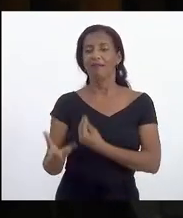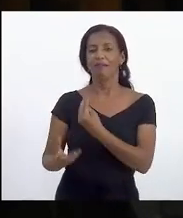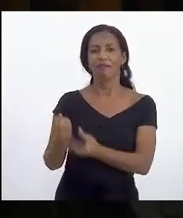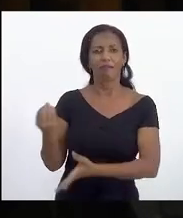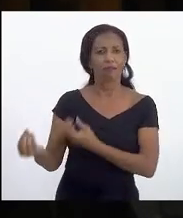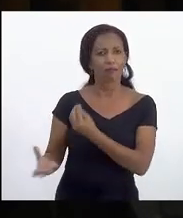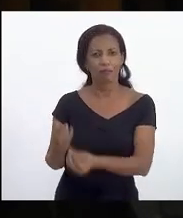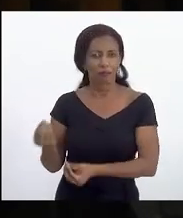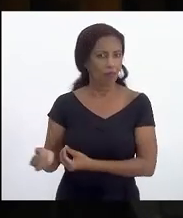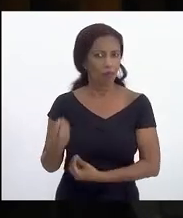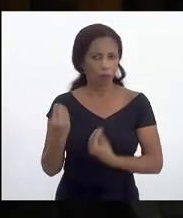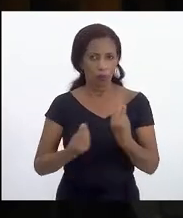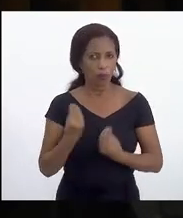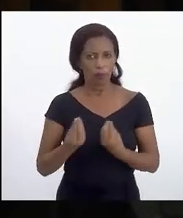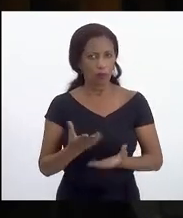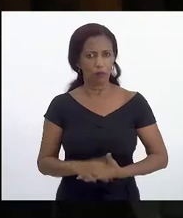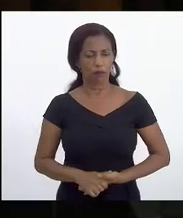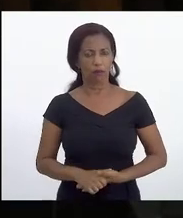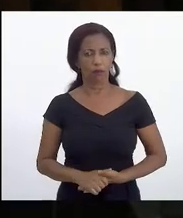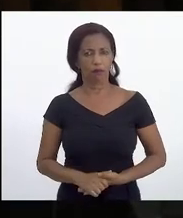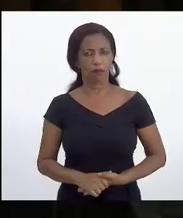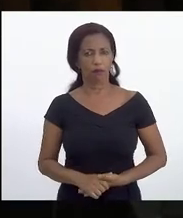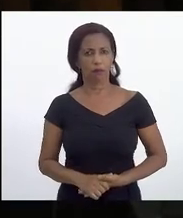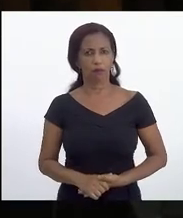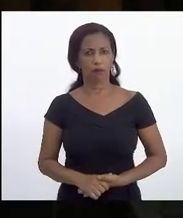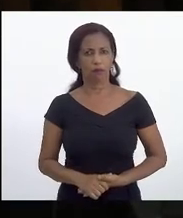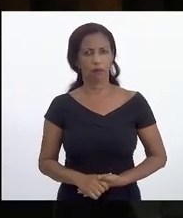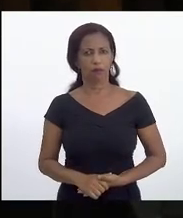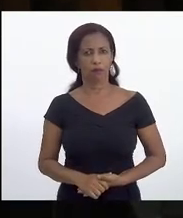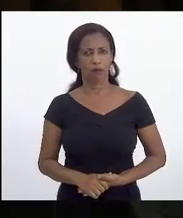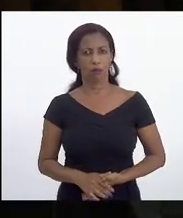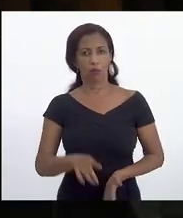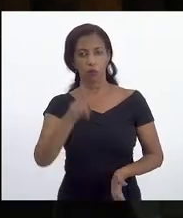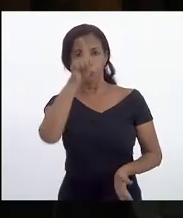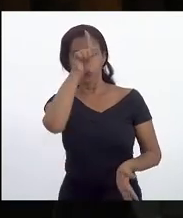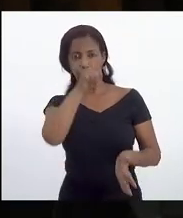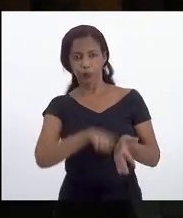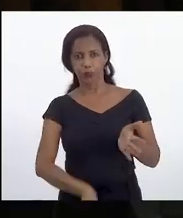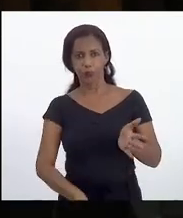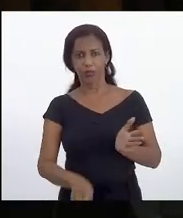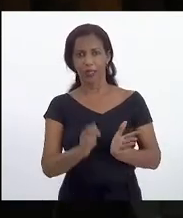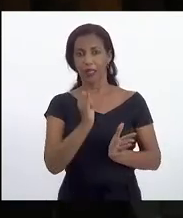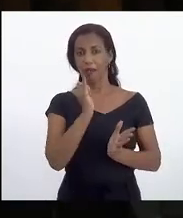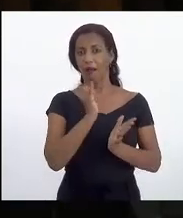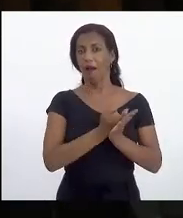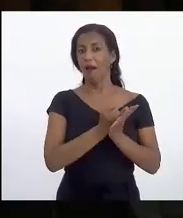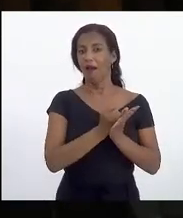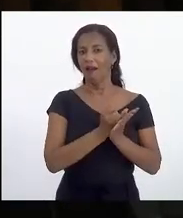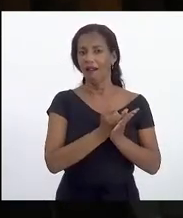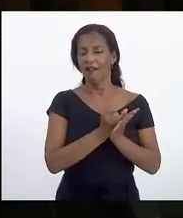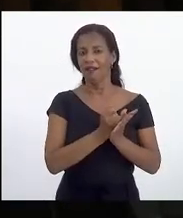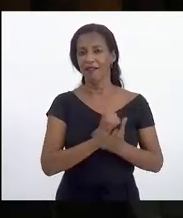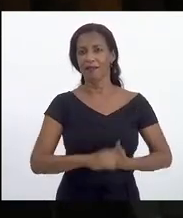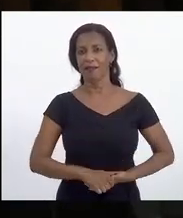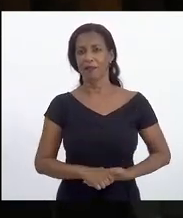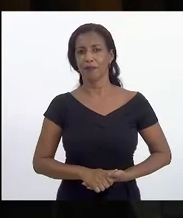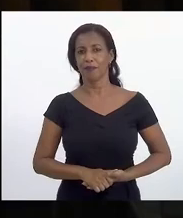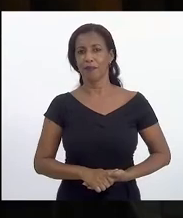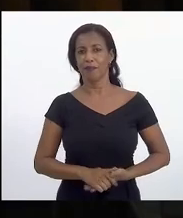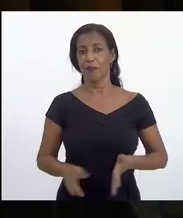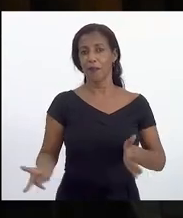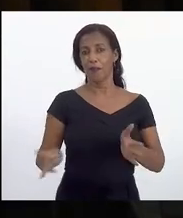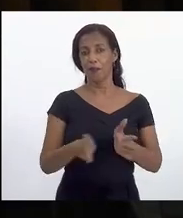que E aí e com isenção de receita de receita o que pública